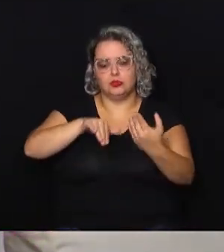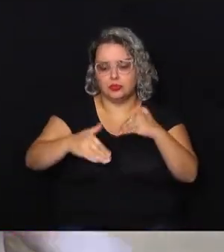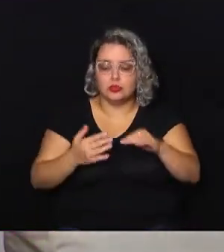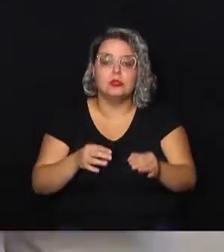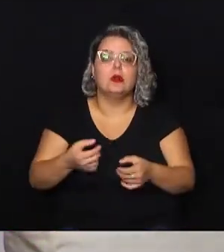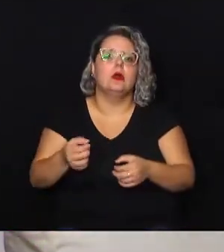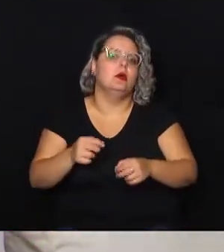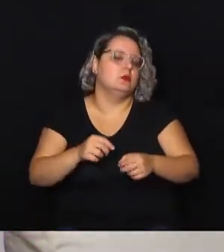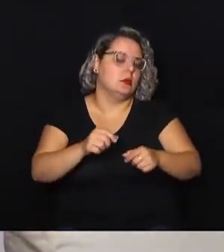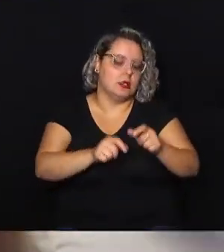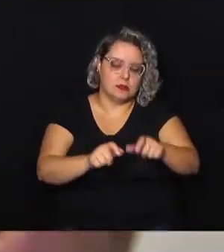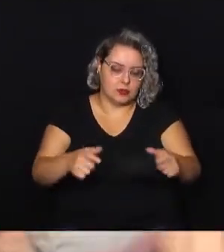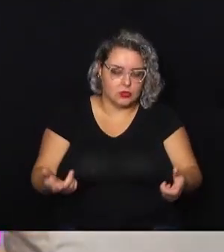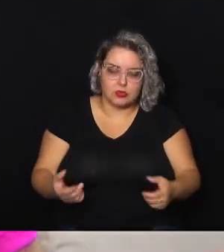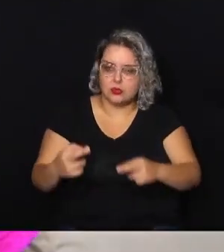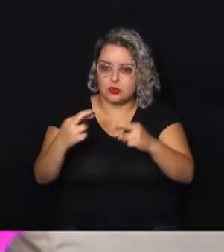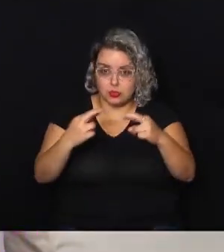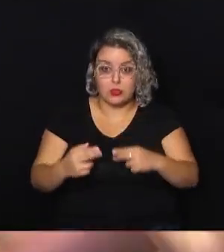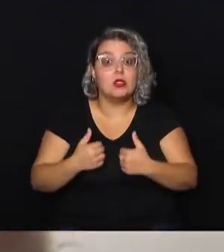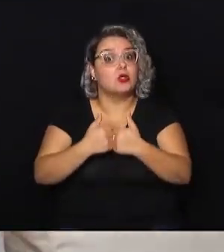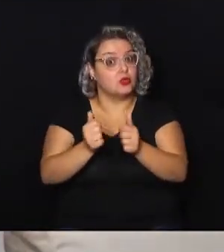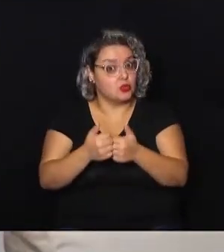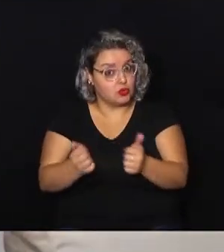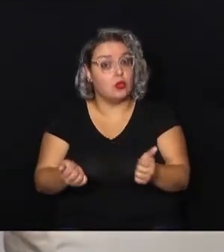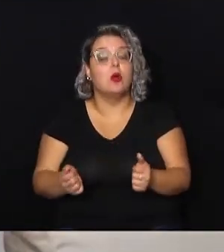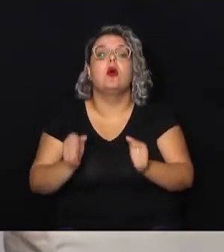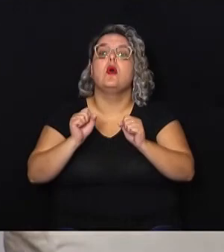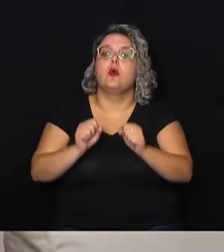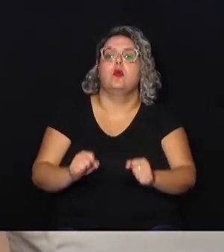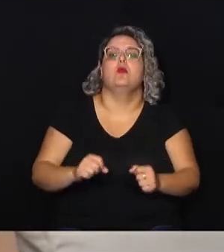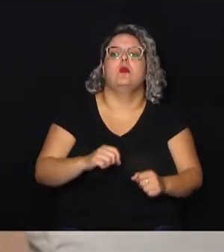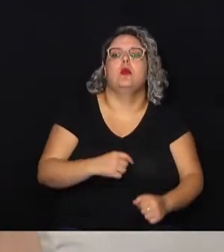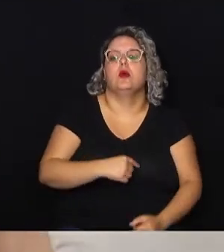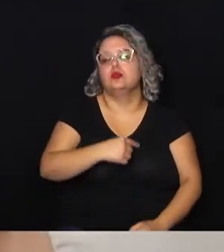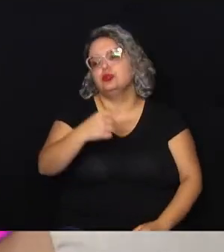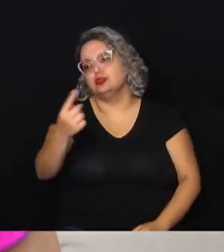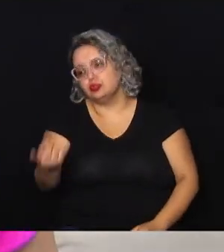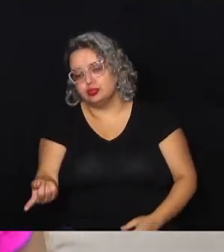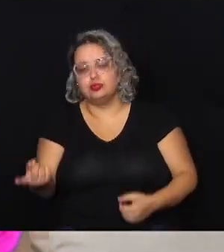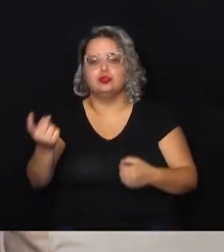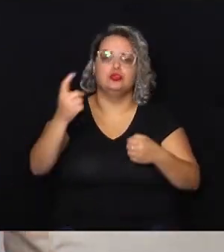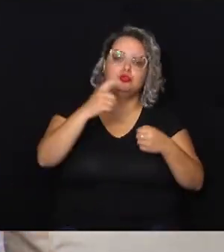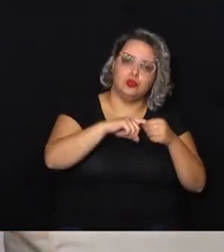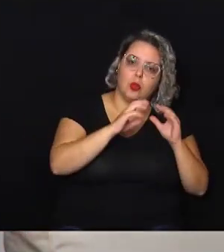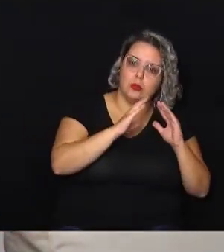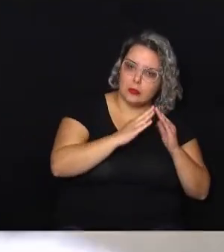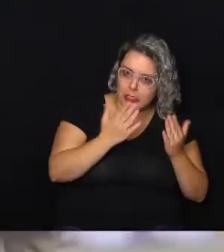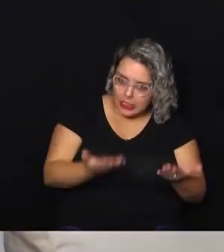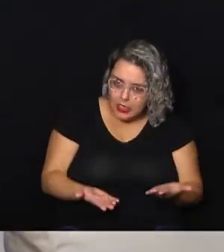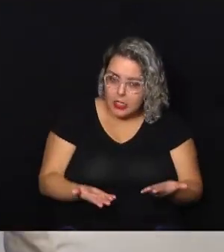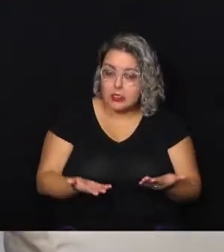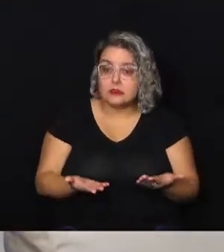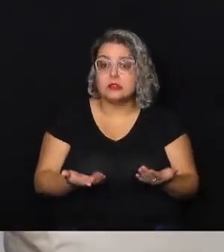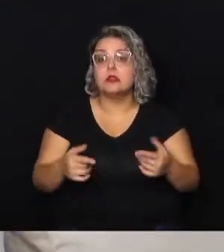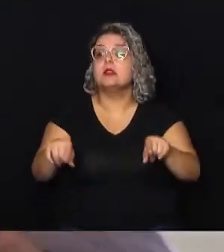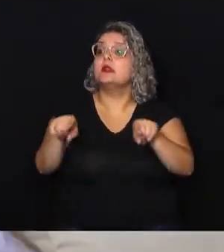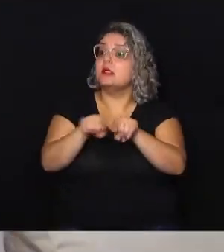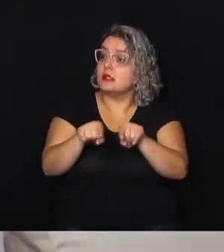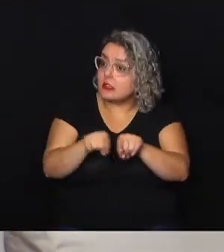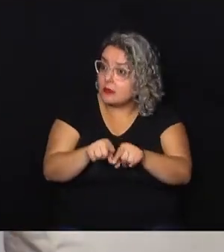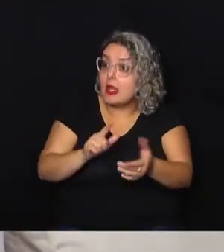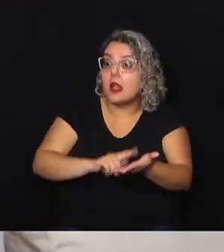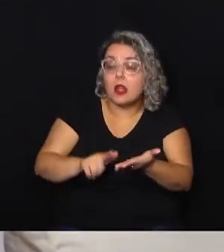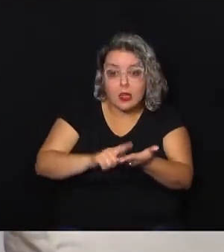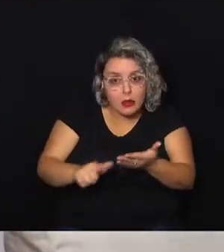e as operações de ônibus para que as pessoas possam se deslocar de volta para suas casas. E também a limpeza urbana,